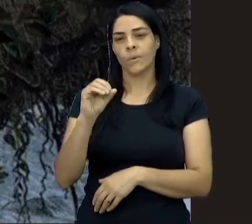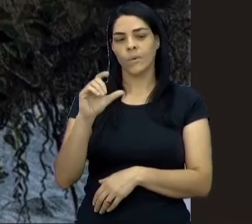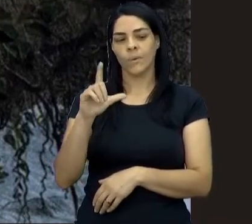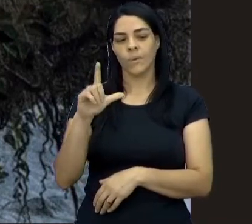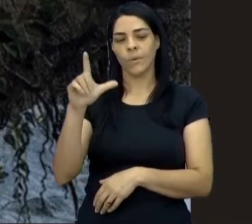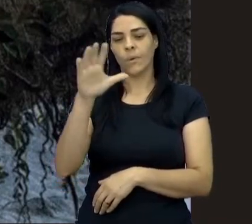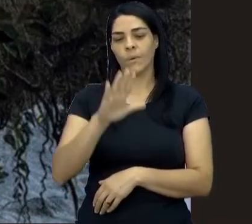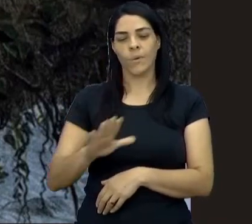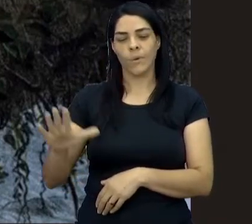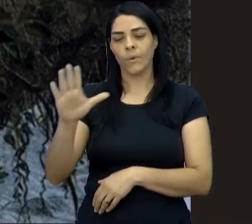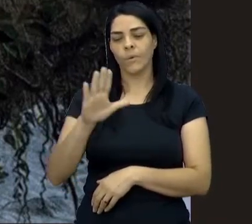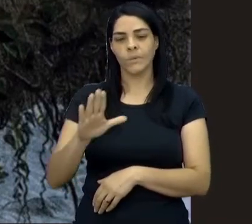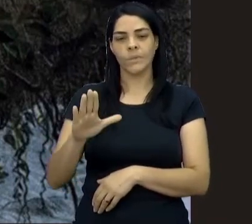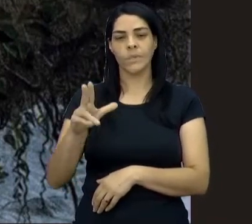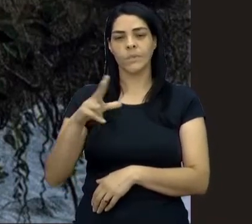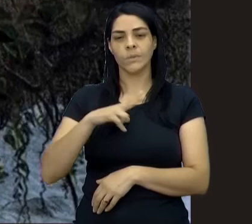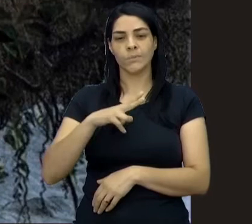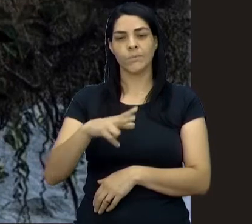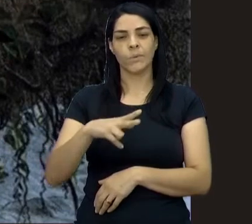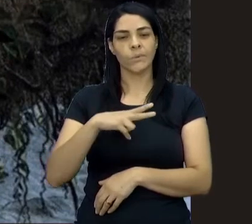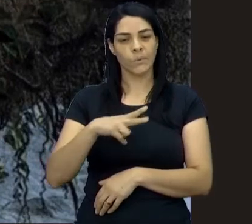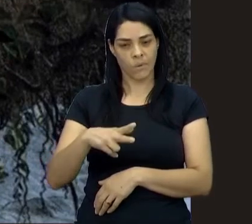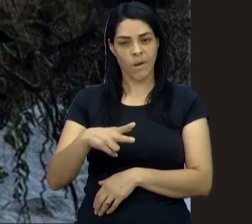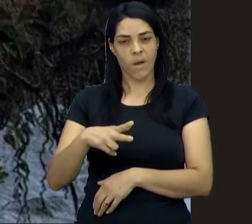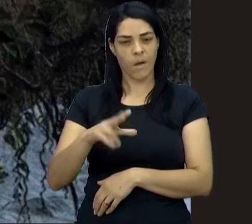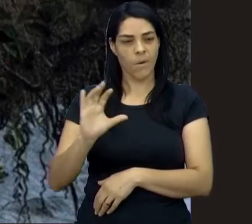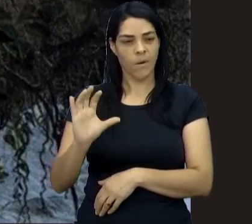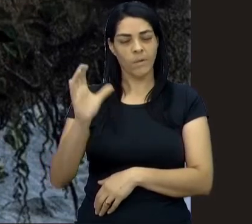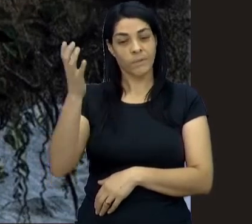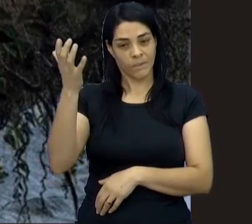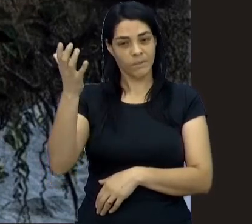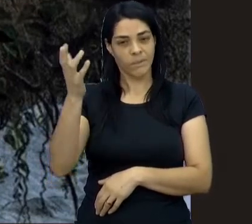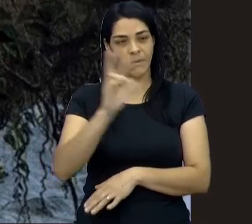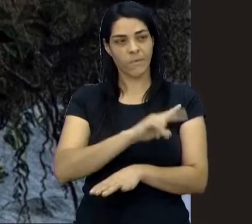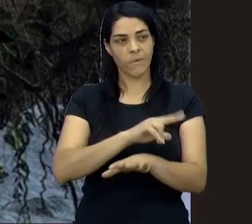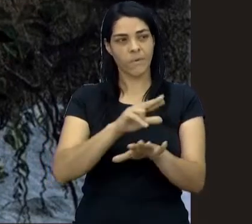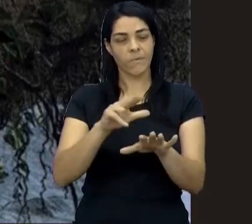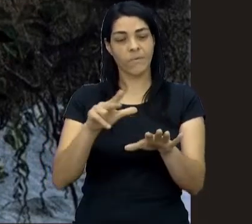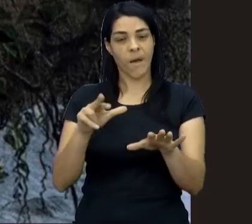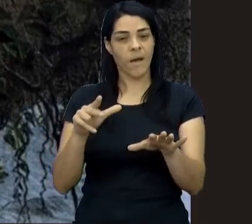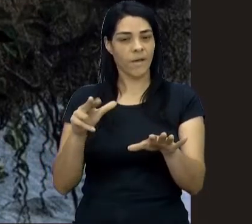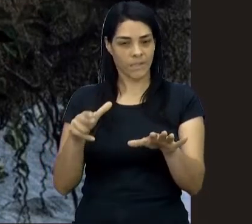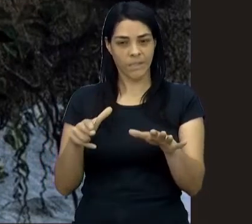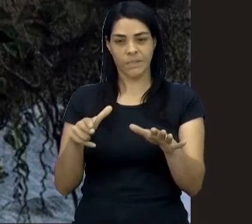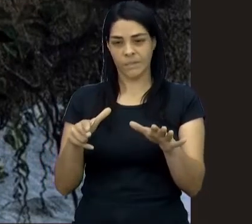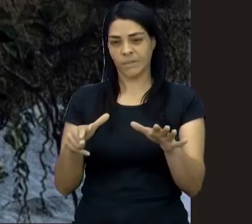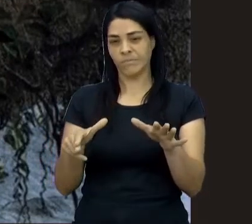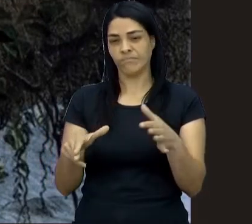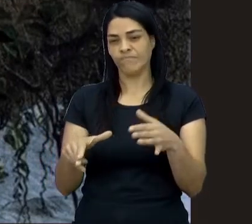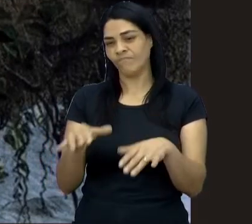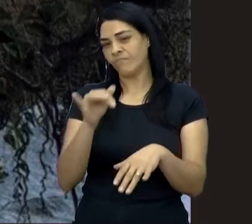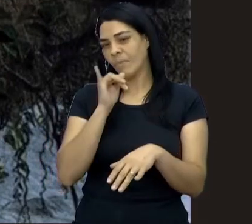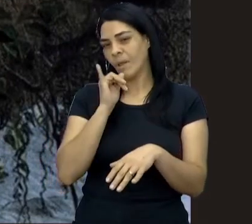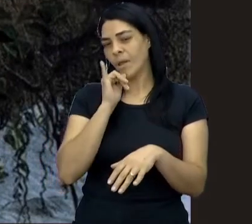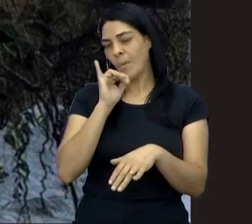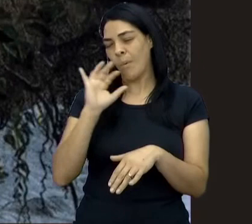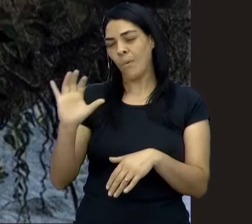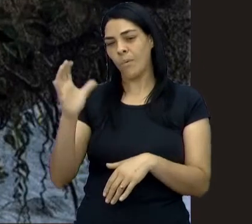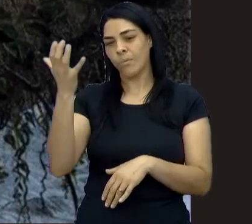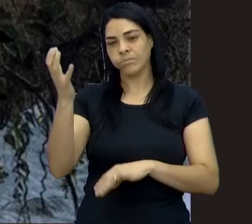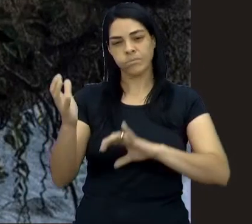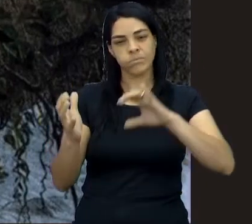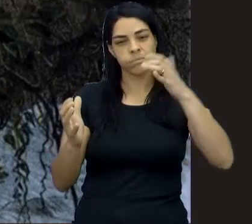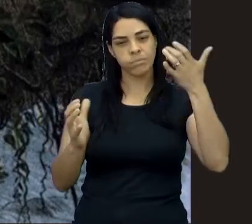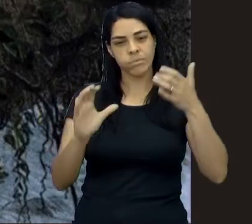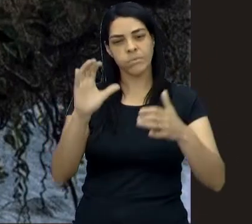aí era colônia de Portugal e Isso acabou levando a várias várias questões né que foram acontecendo